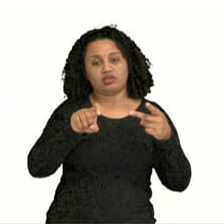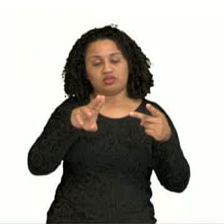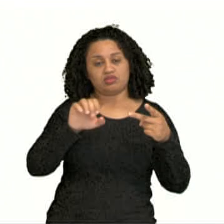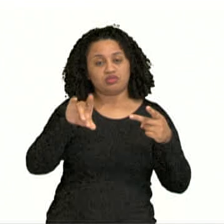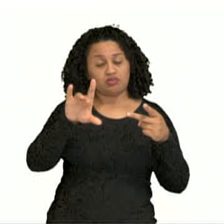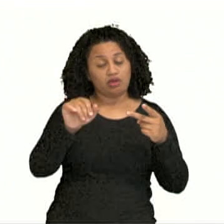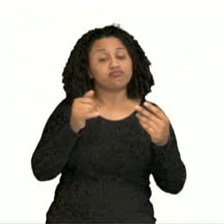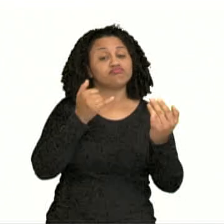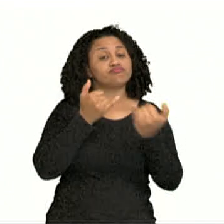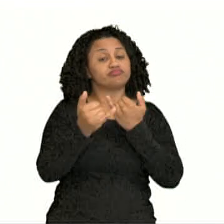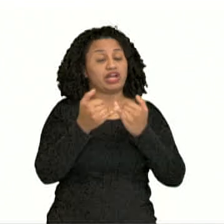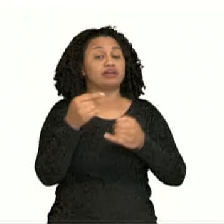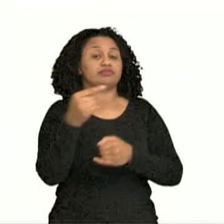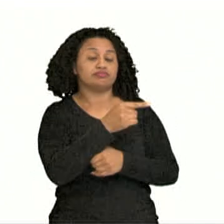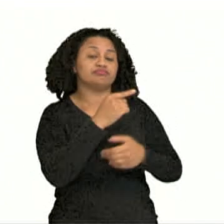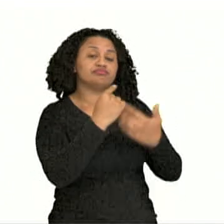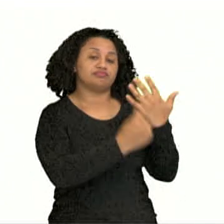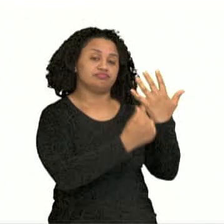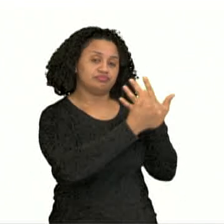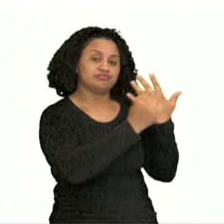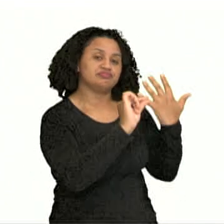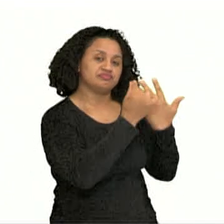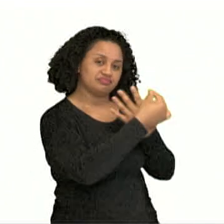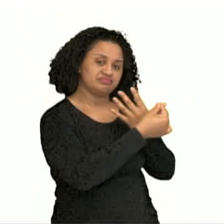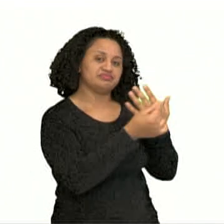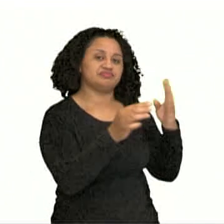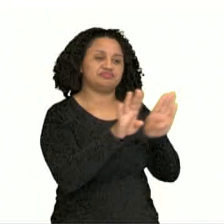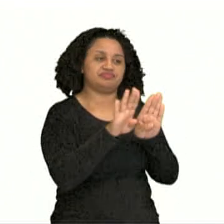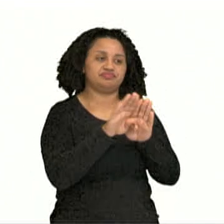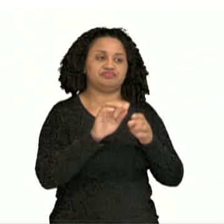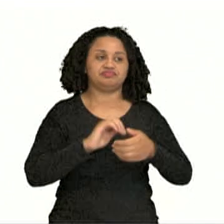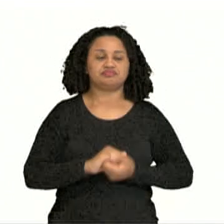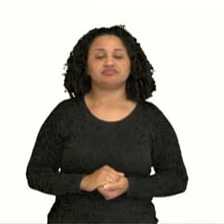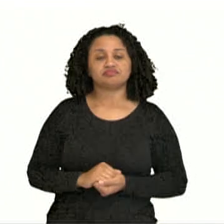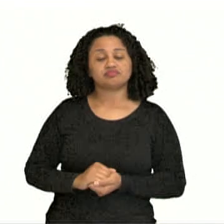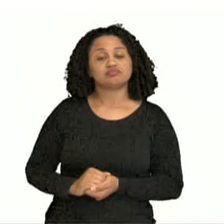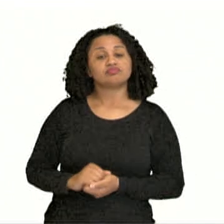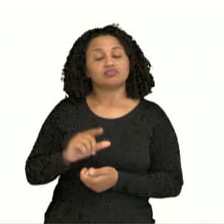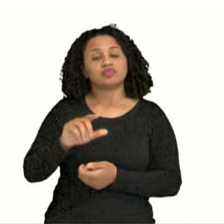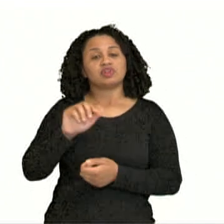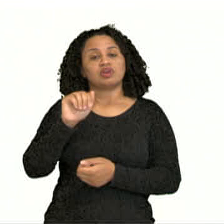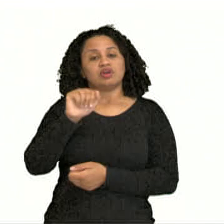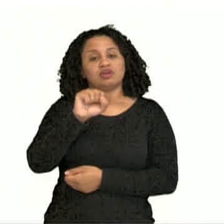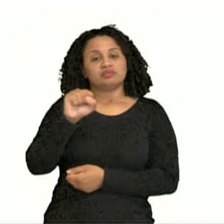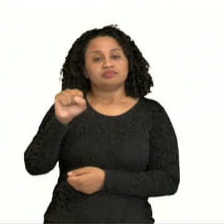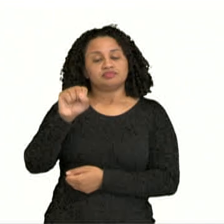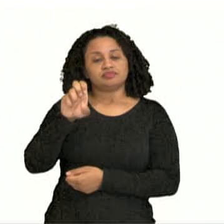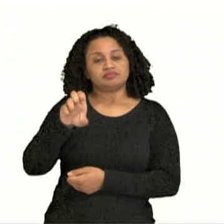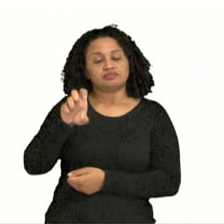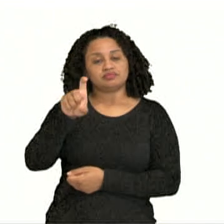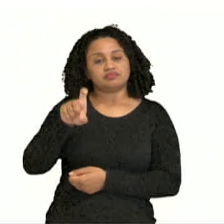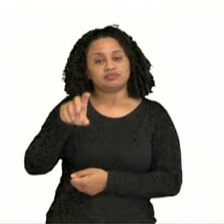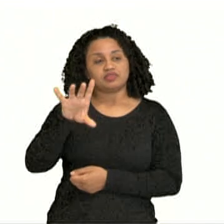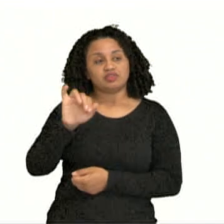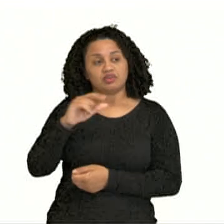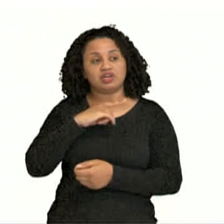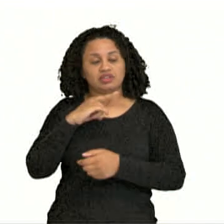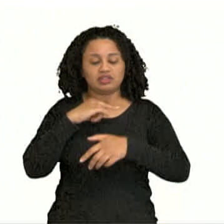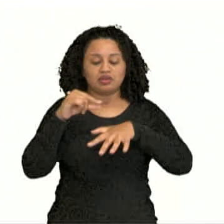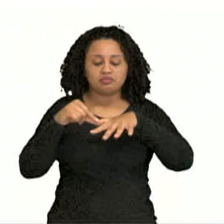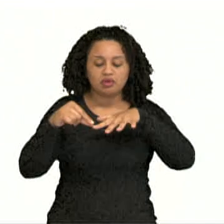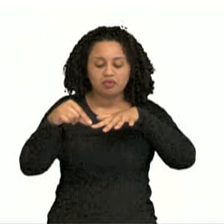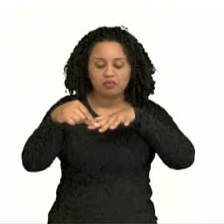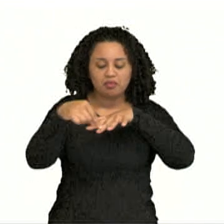muito semelhante às briófitas. Na planta assexuada, ocorre a produção de